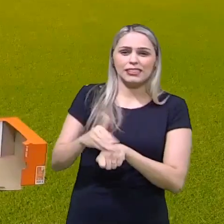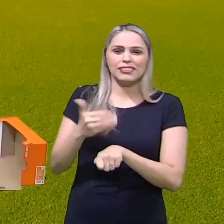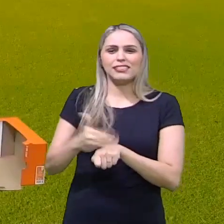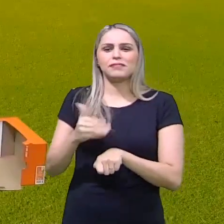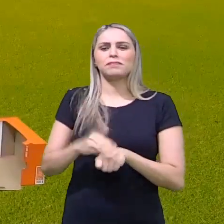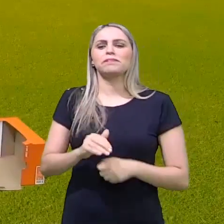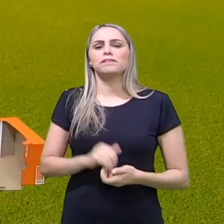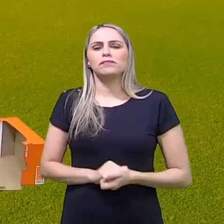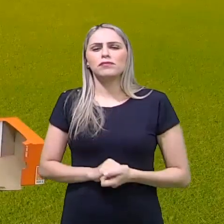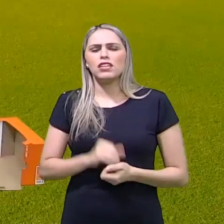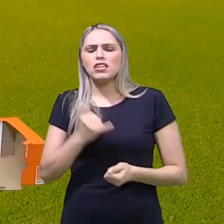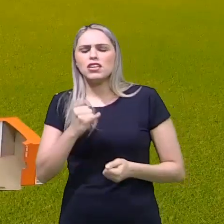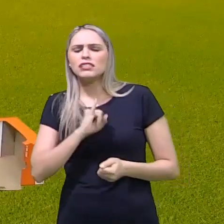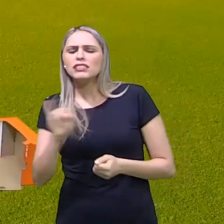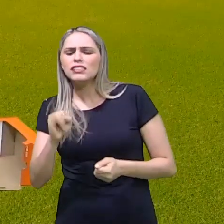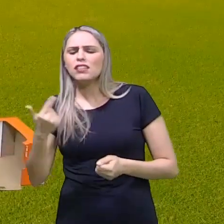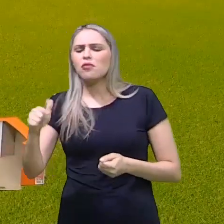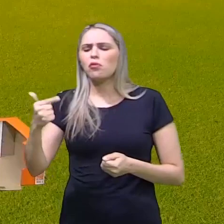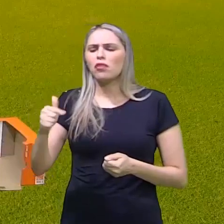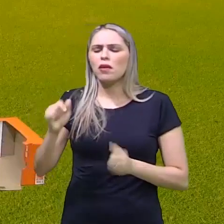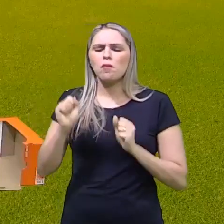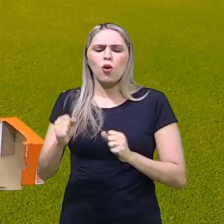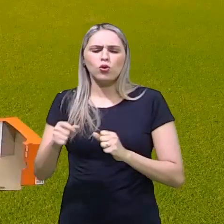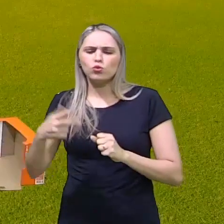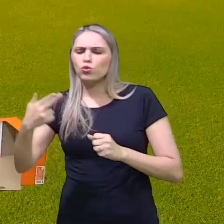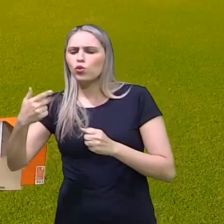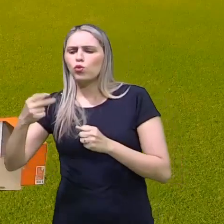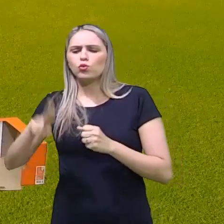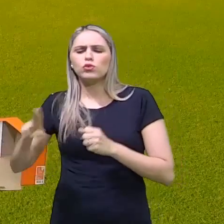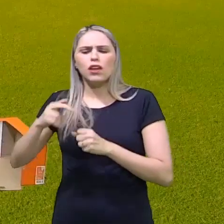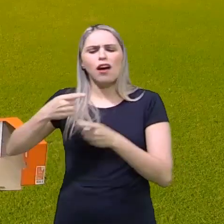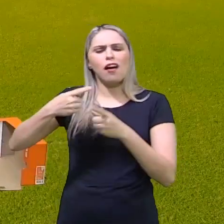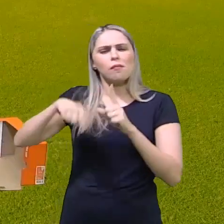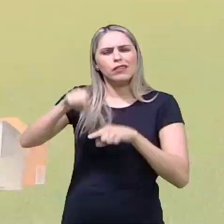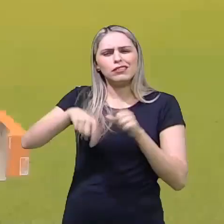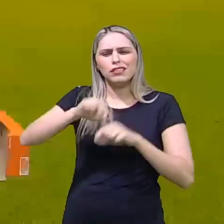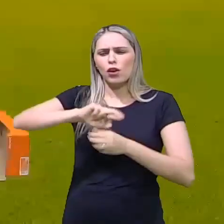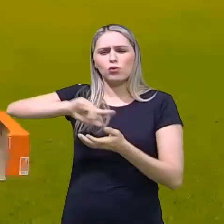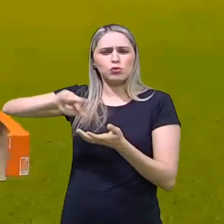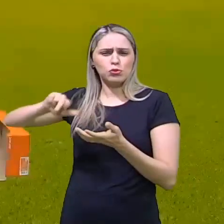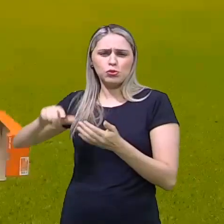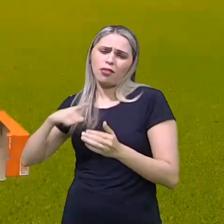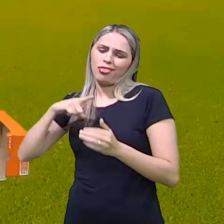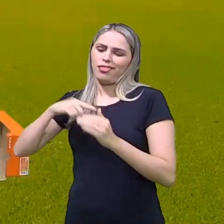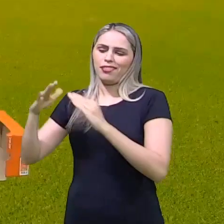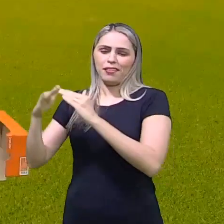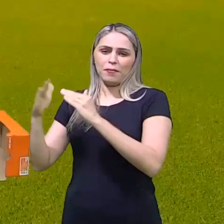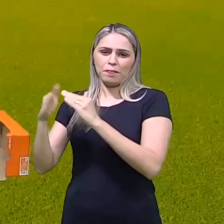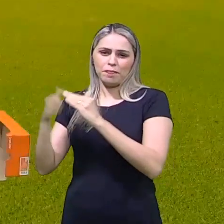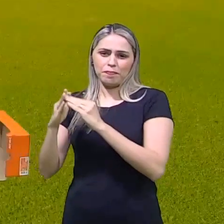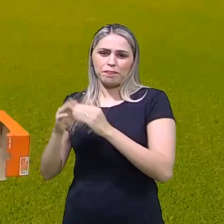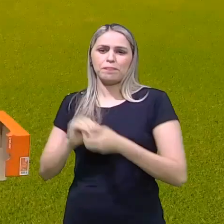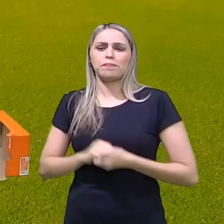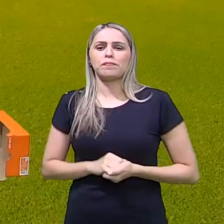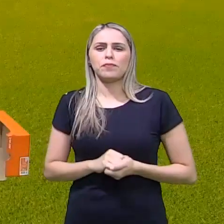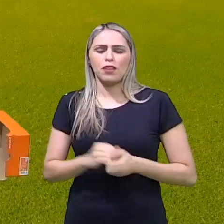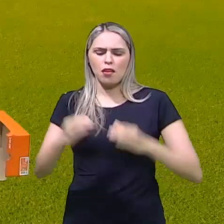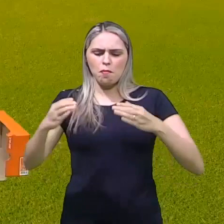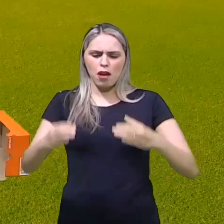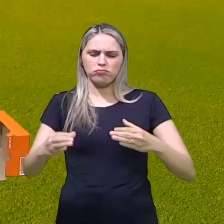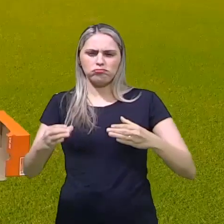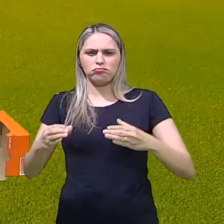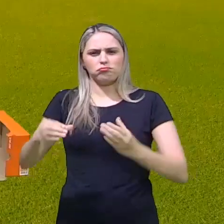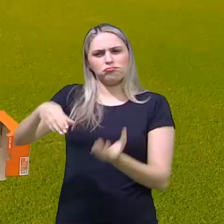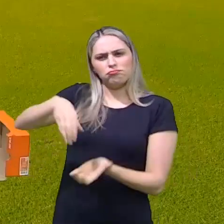não tiver uma caixinha como essa, pode pegar um balde, pode pegar uma caixinha que você tiver por aí, enfim. Será que eu acerto, professor? Vamos começar com ela. O senhor me treinou, né?